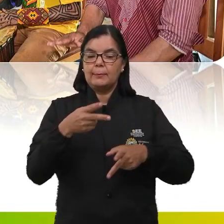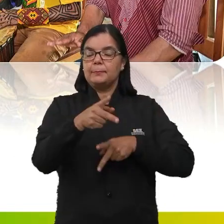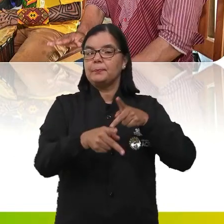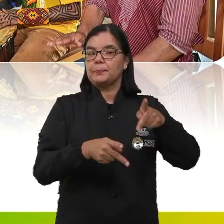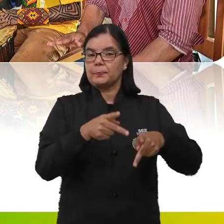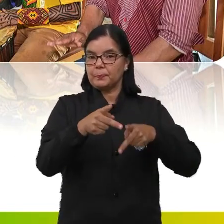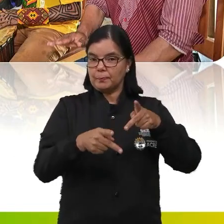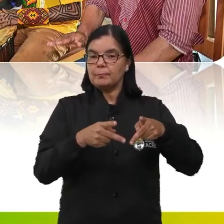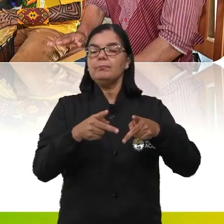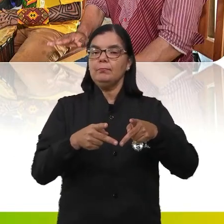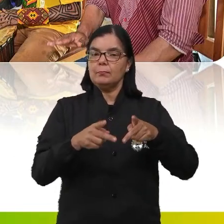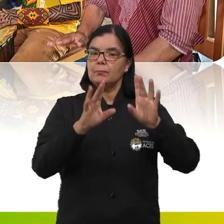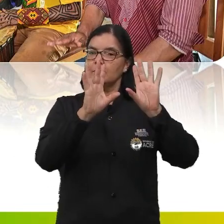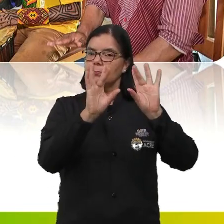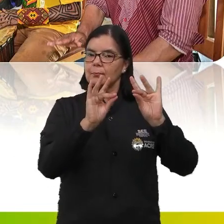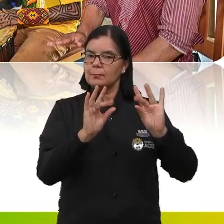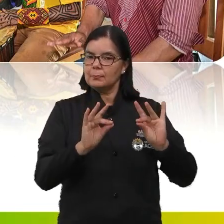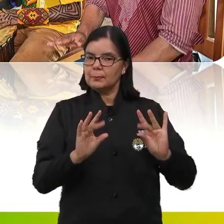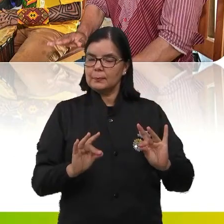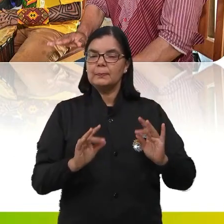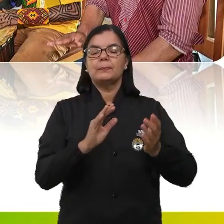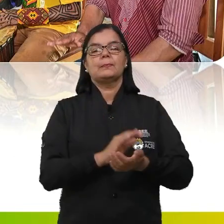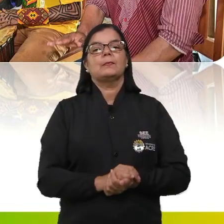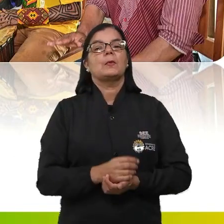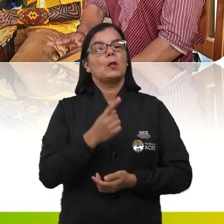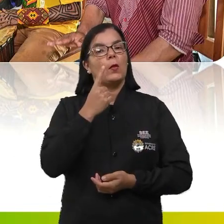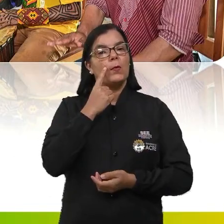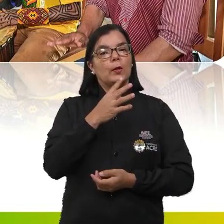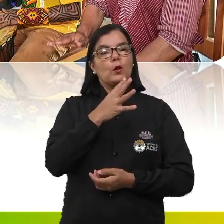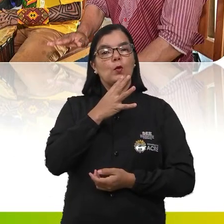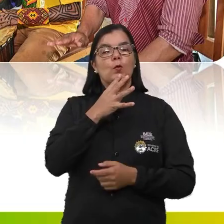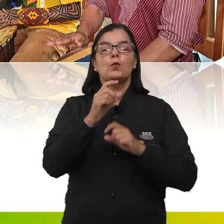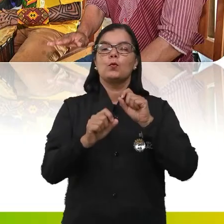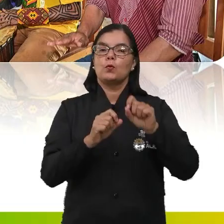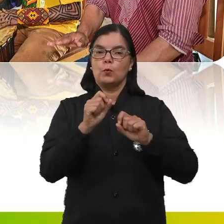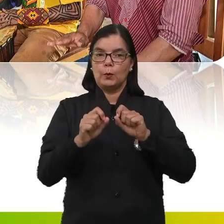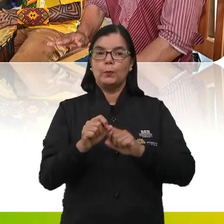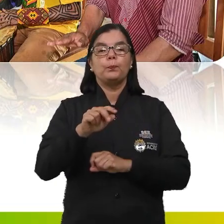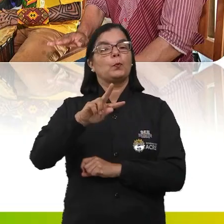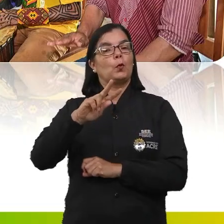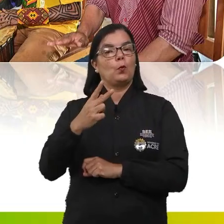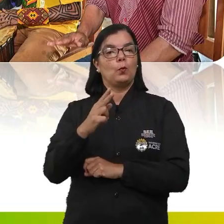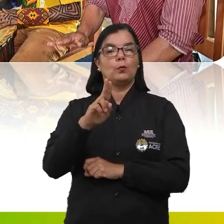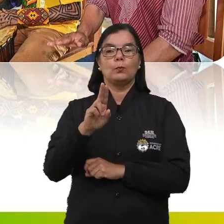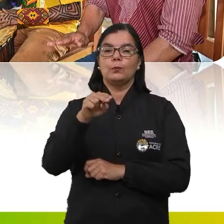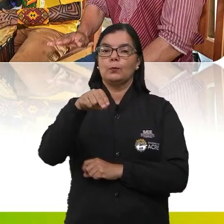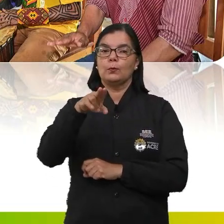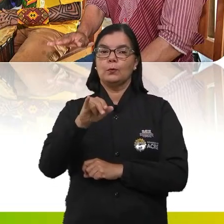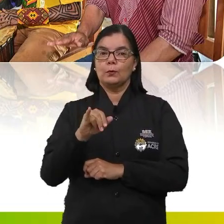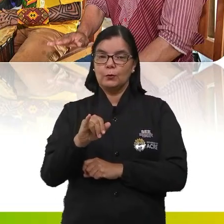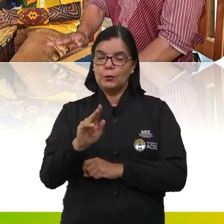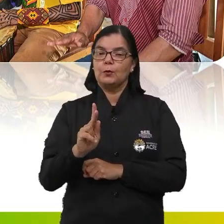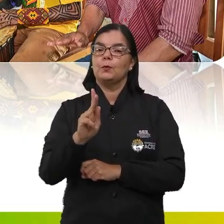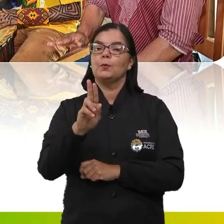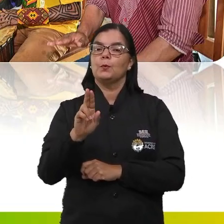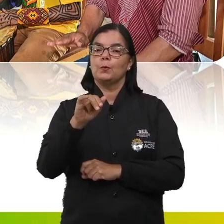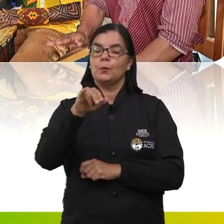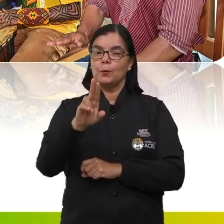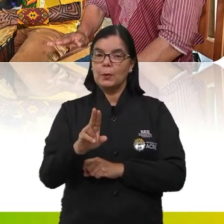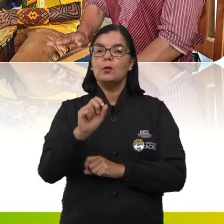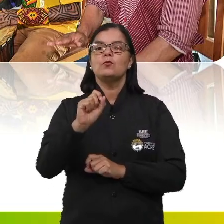povos de uma forma mais detalhada. Aqui a gente vai conhecer Runicuim, que eles têm aí toda essa questão